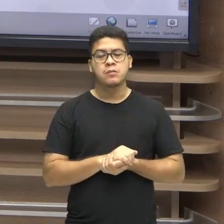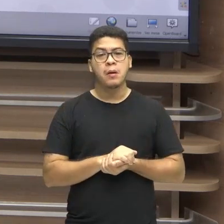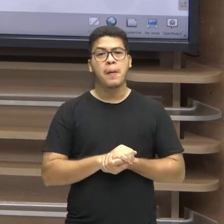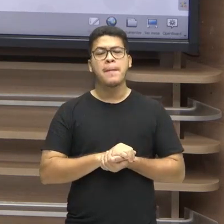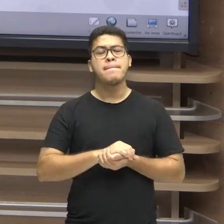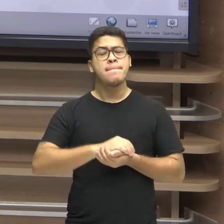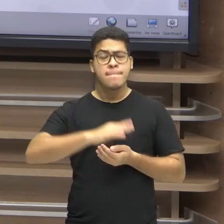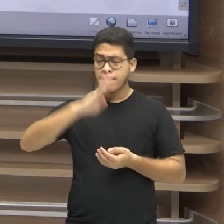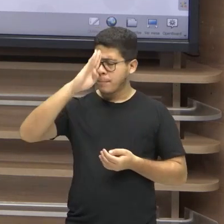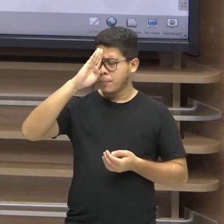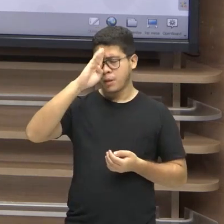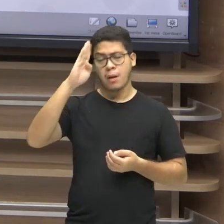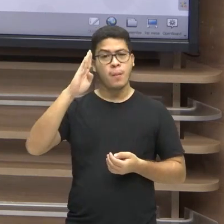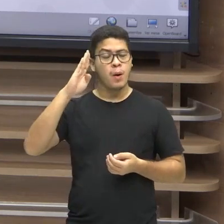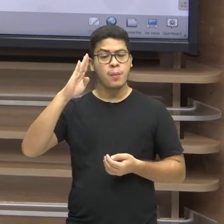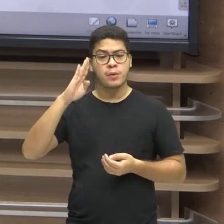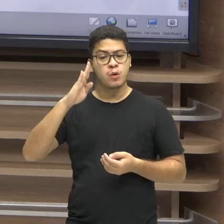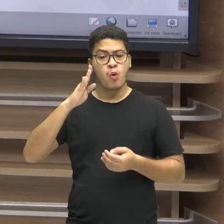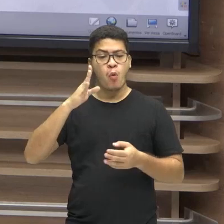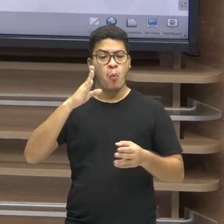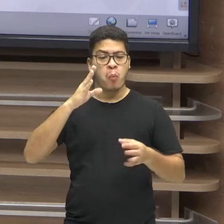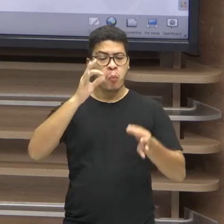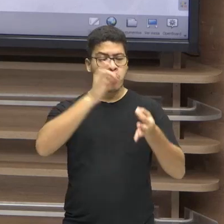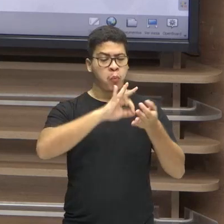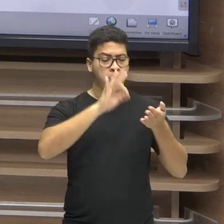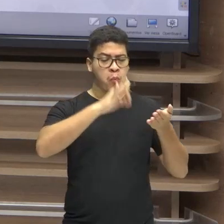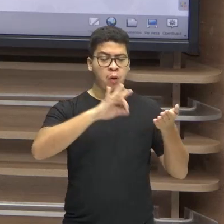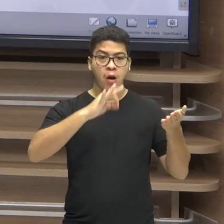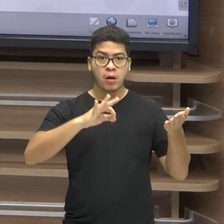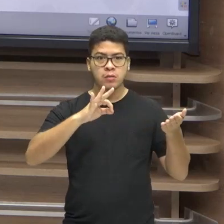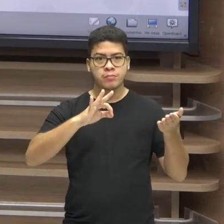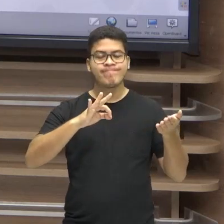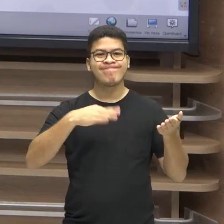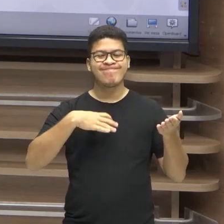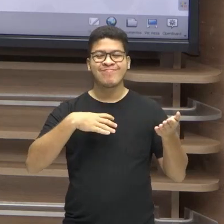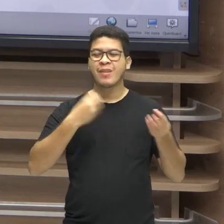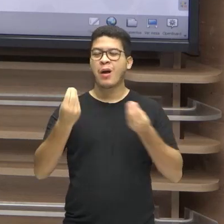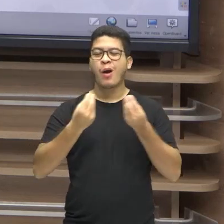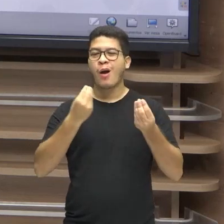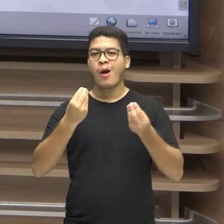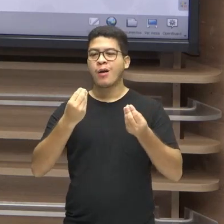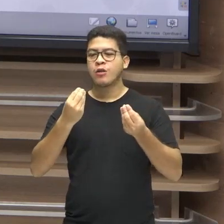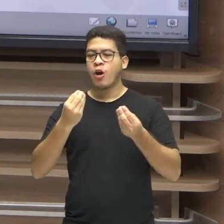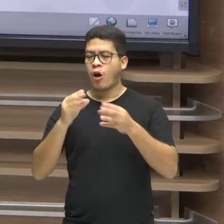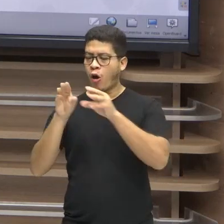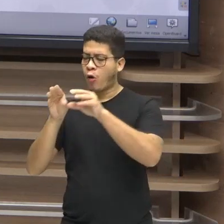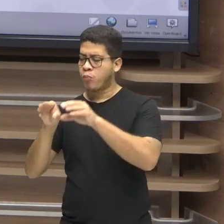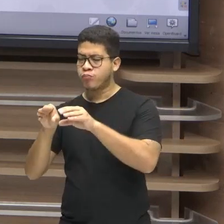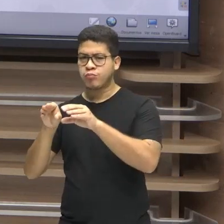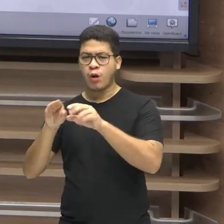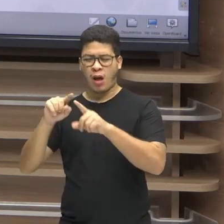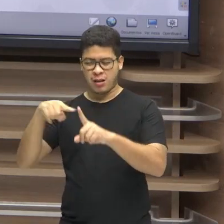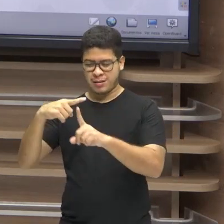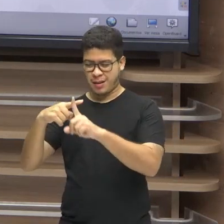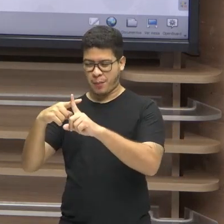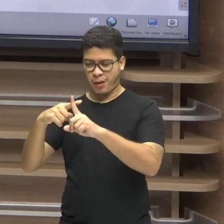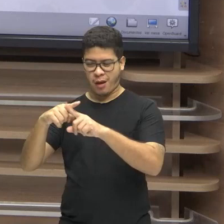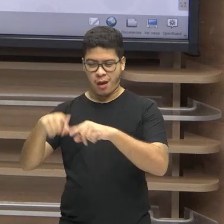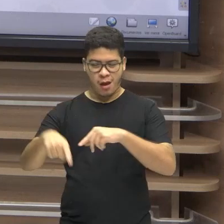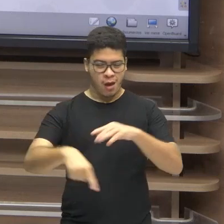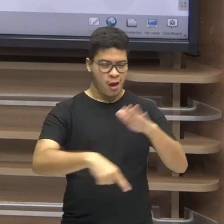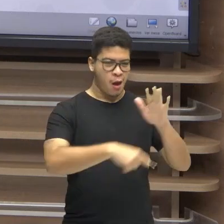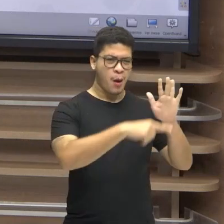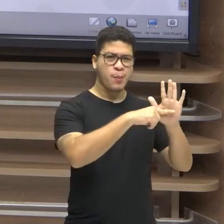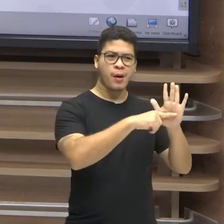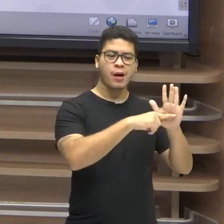resolução, nós costumamos errar ali os jogos de sinais, quando a gente transfere de um membro para o outro, tá? O elemento